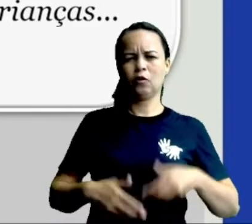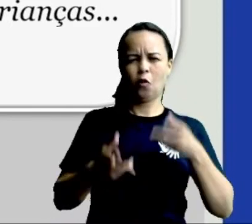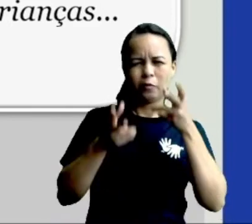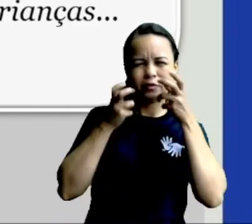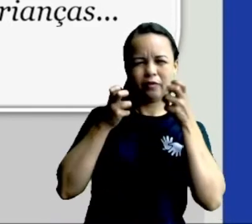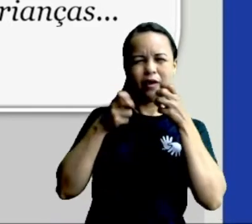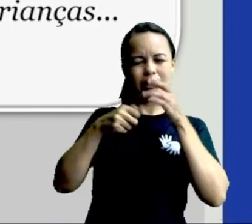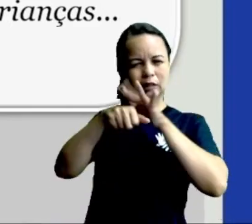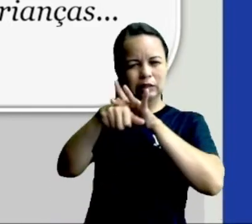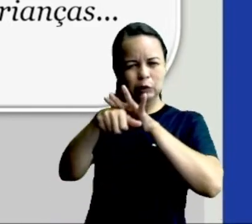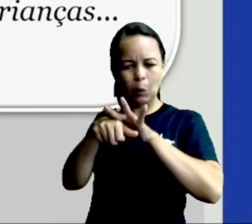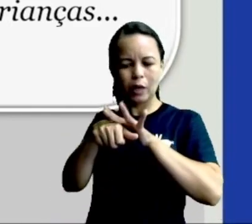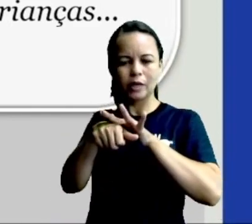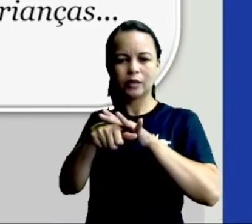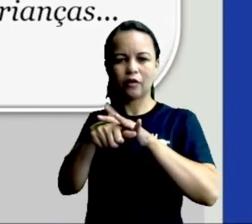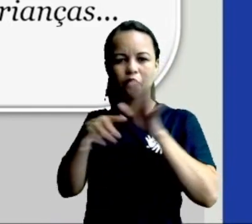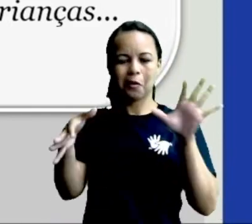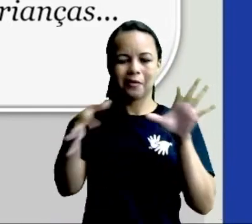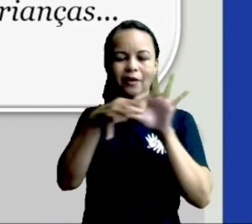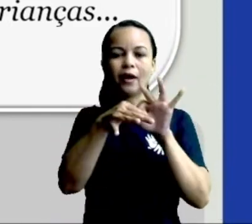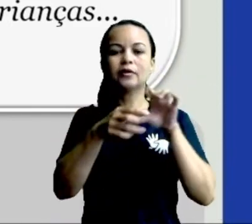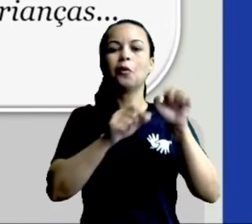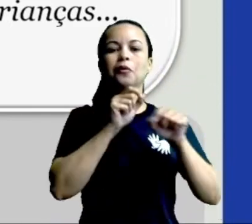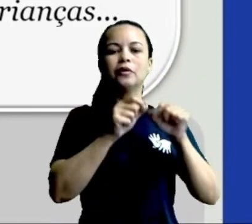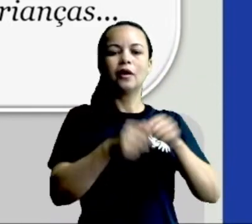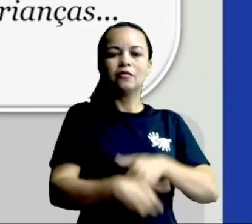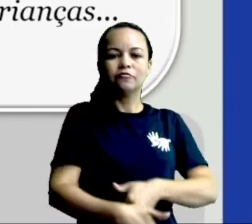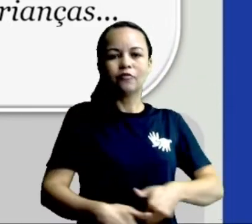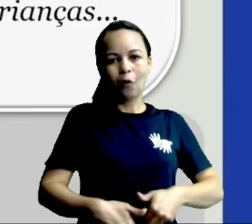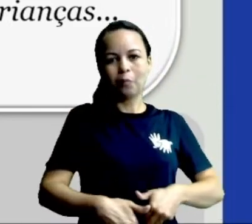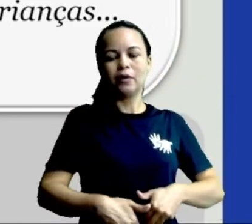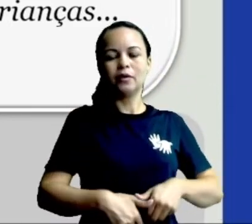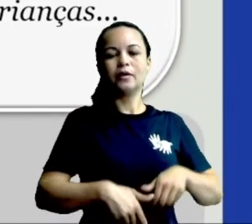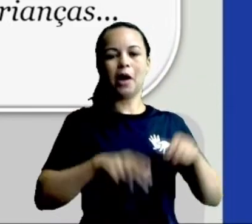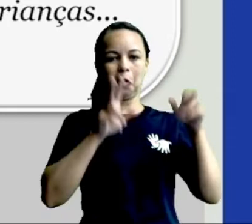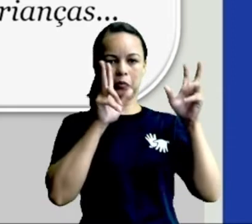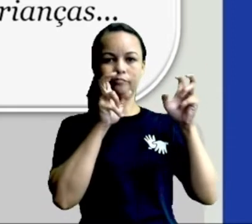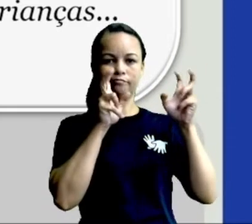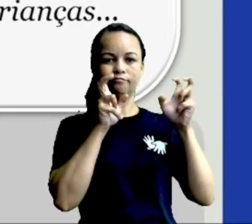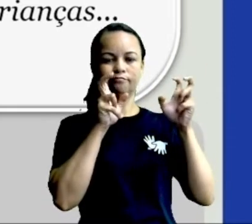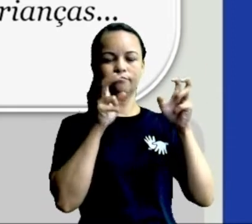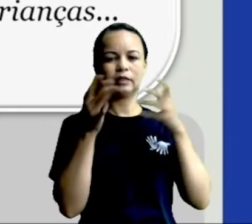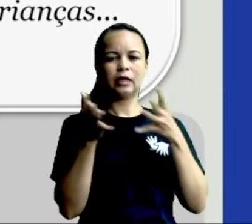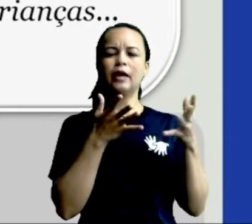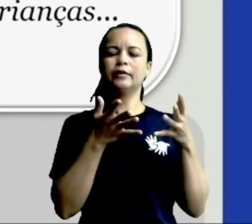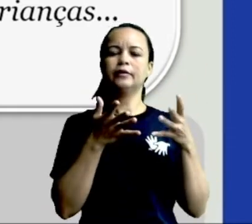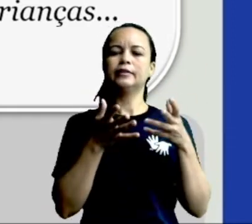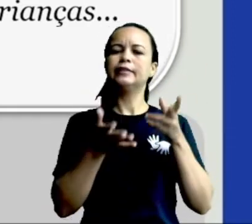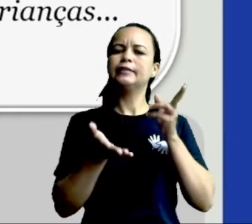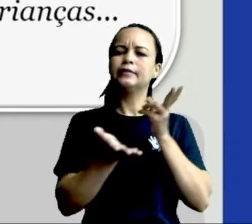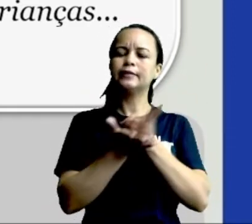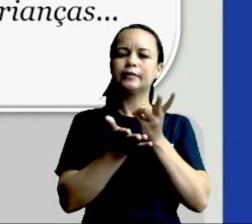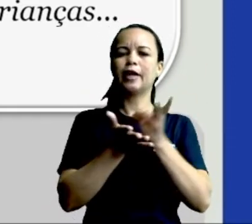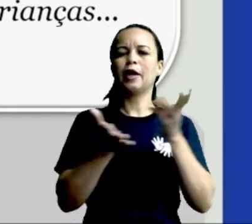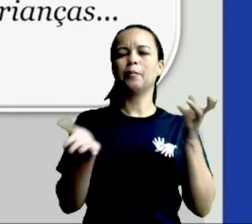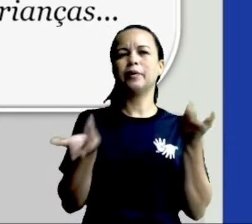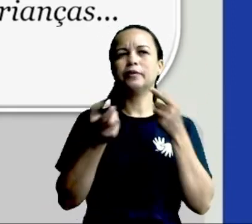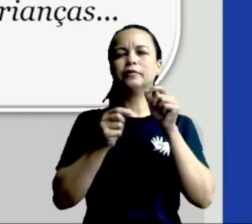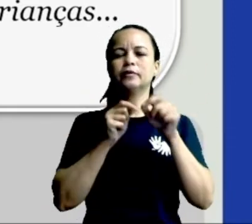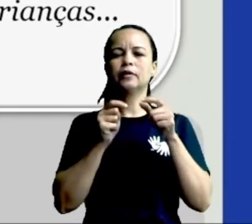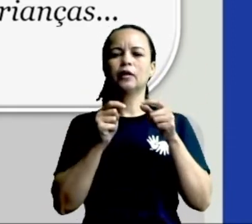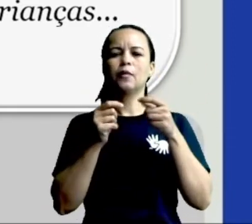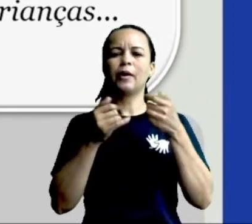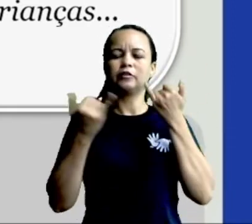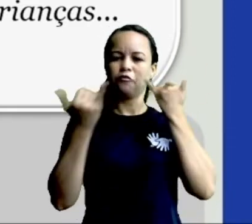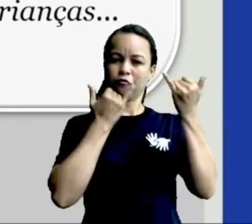doenças foi ligada a quê? A fome, que é o tema. Então, é isso que a gente deve fazer, sempre colocar